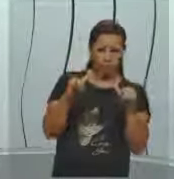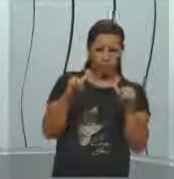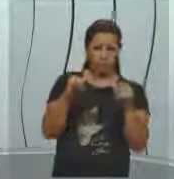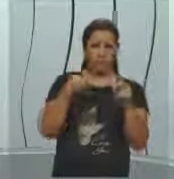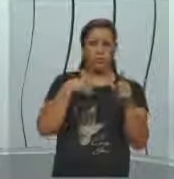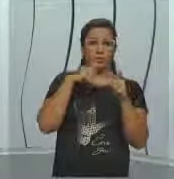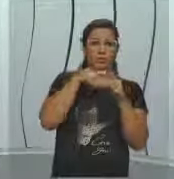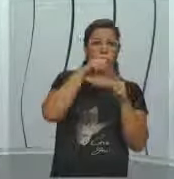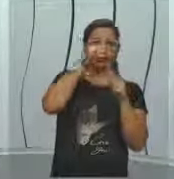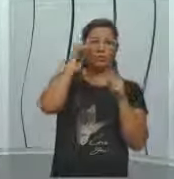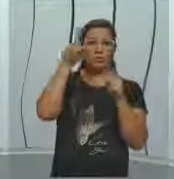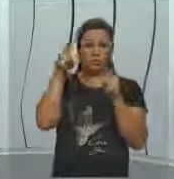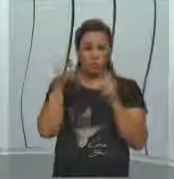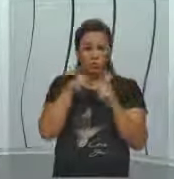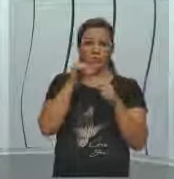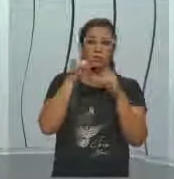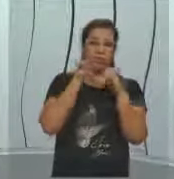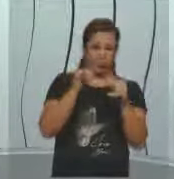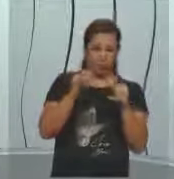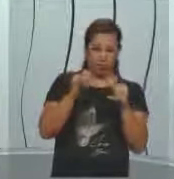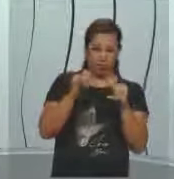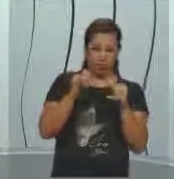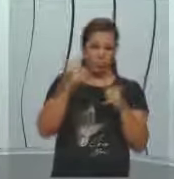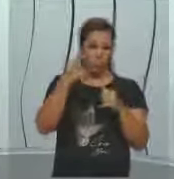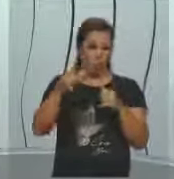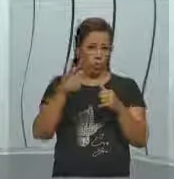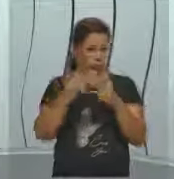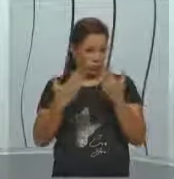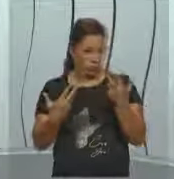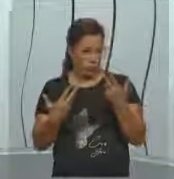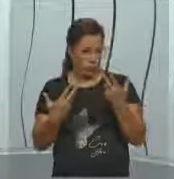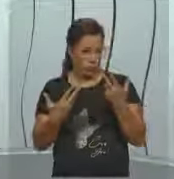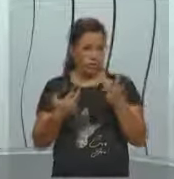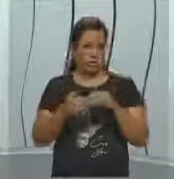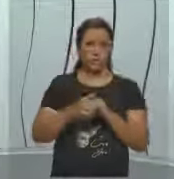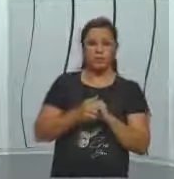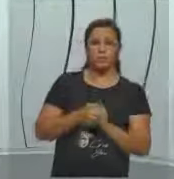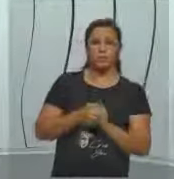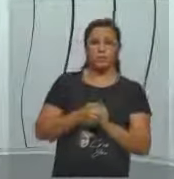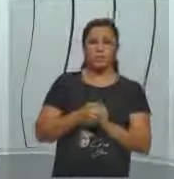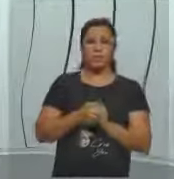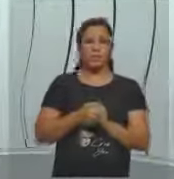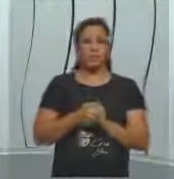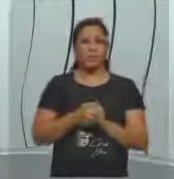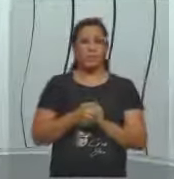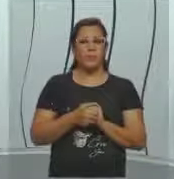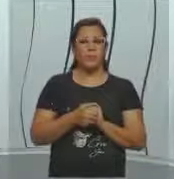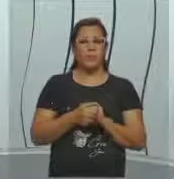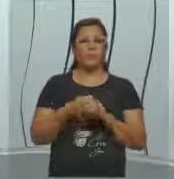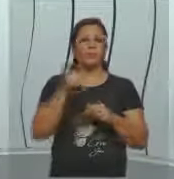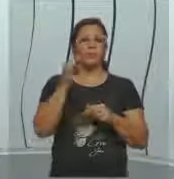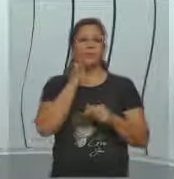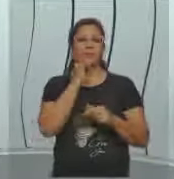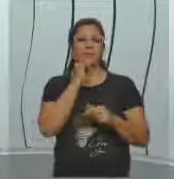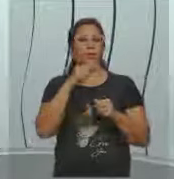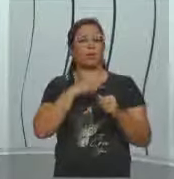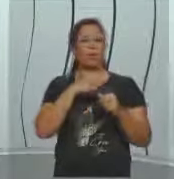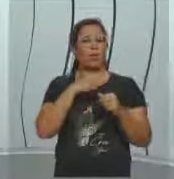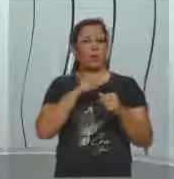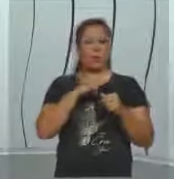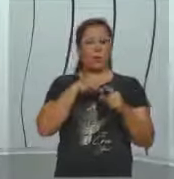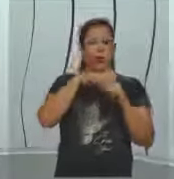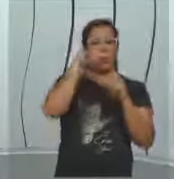em outras formas de energia, beleza? E aí a gente vai ter circuitos com mais ou